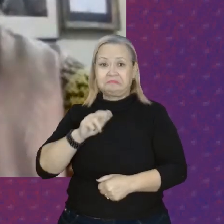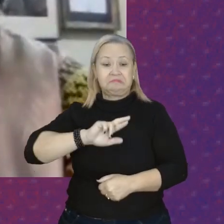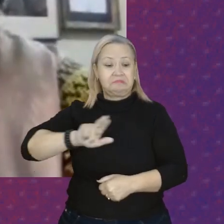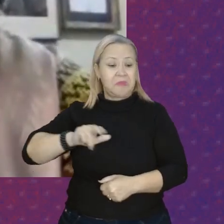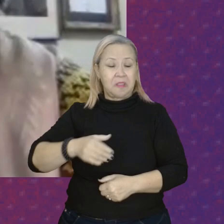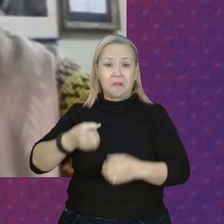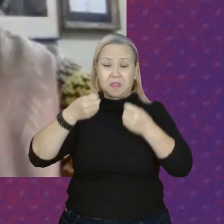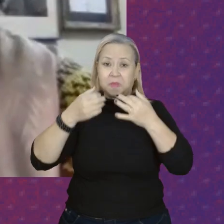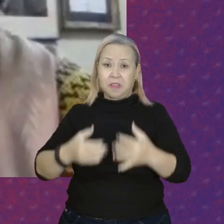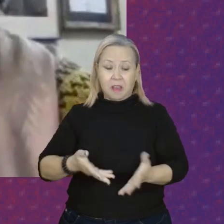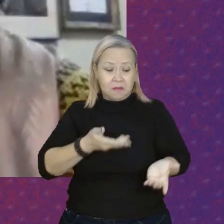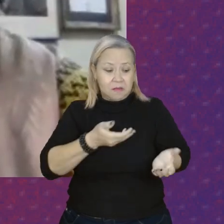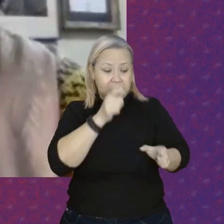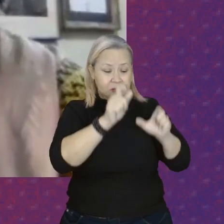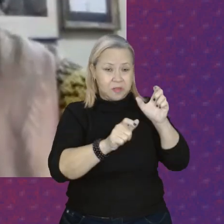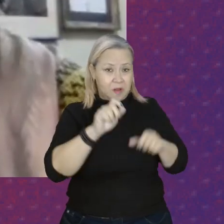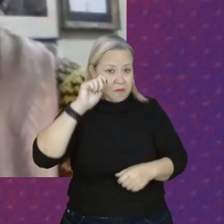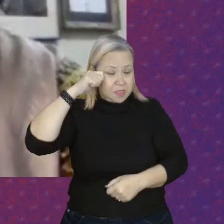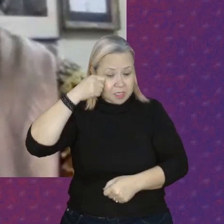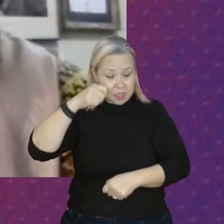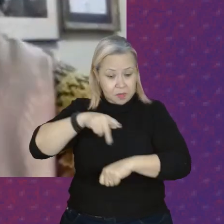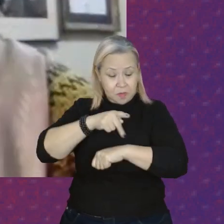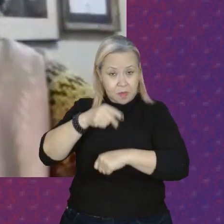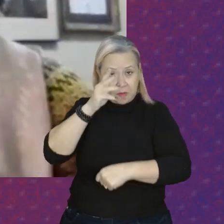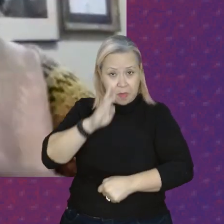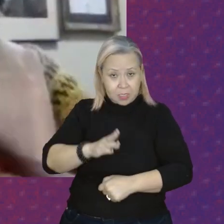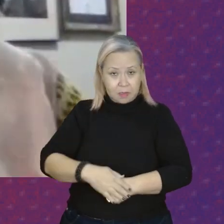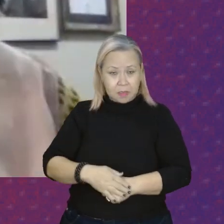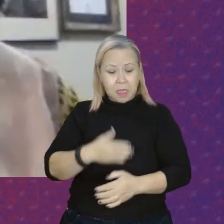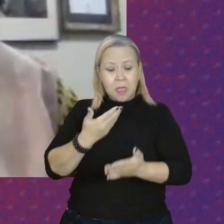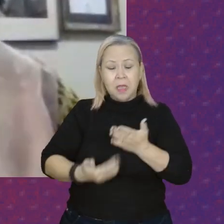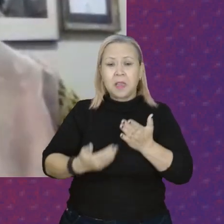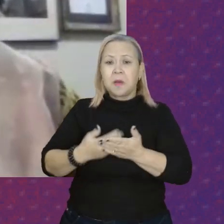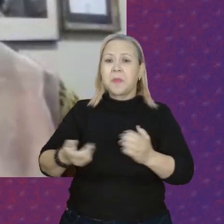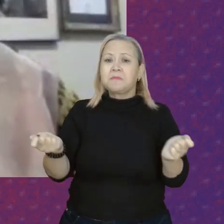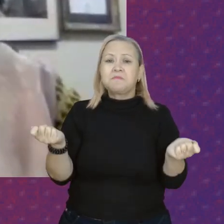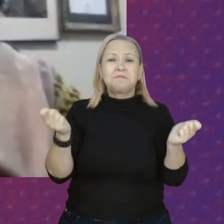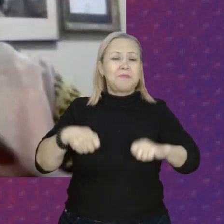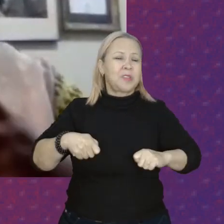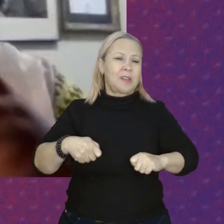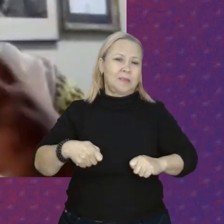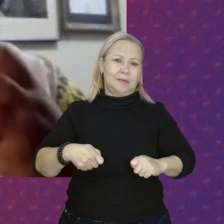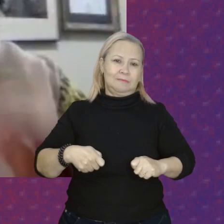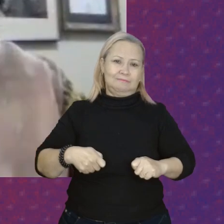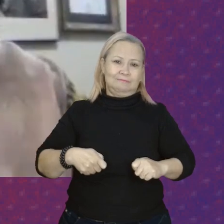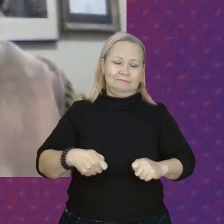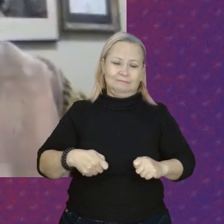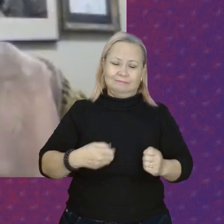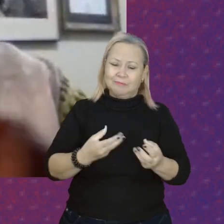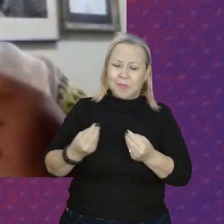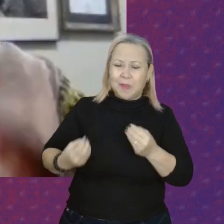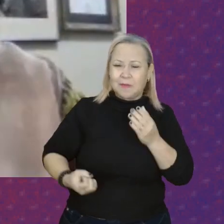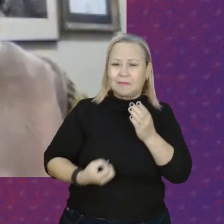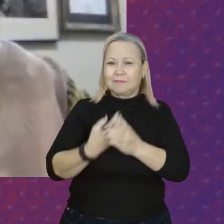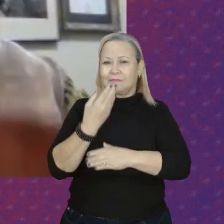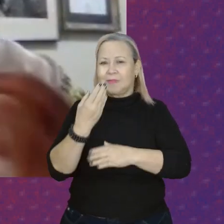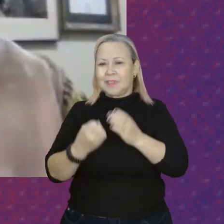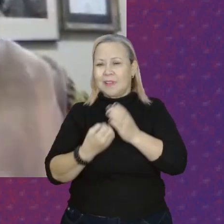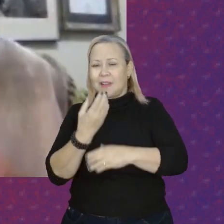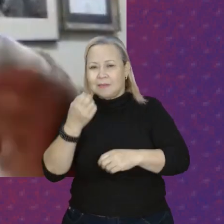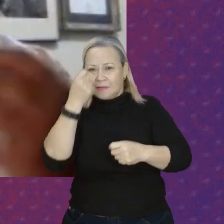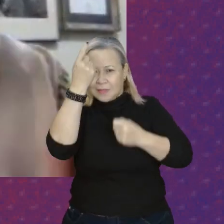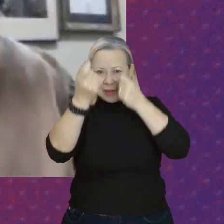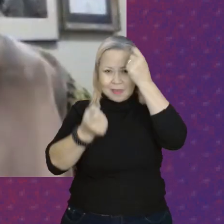jovens negros no nosso país, que a gente está perdendo uma potência enorme, né, de criação, de cultura,